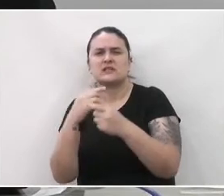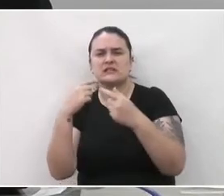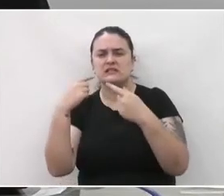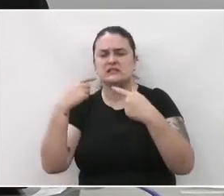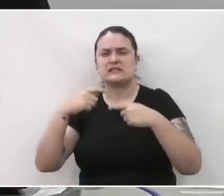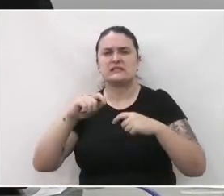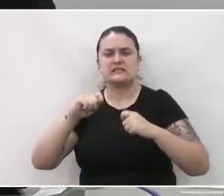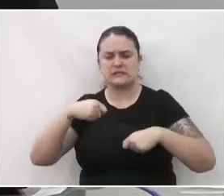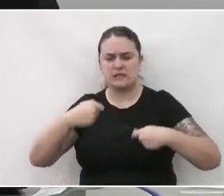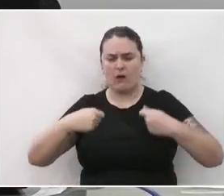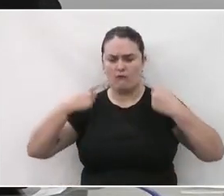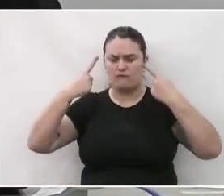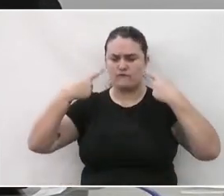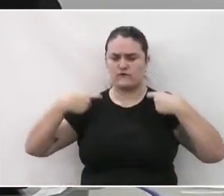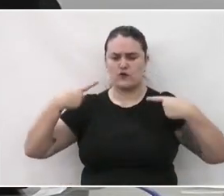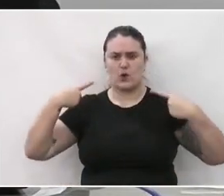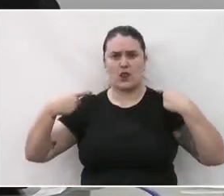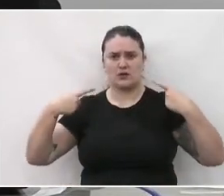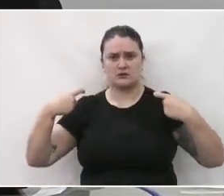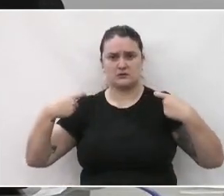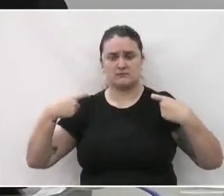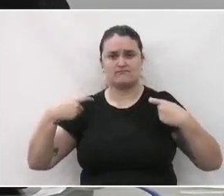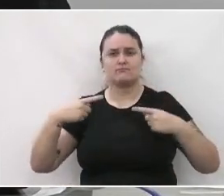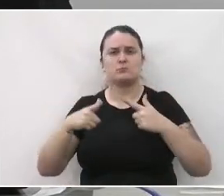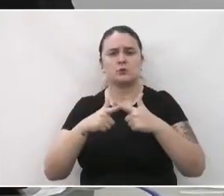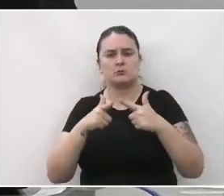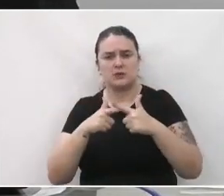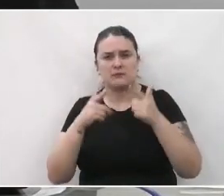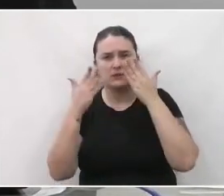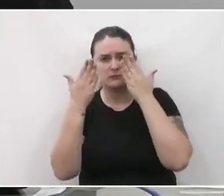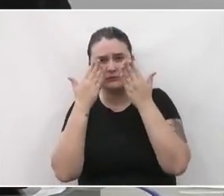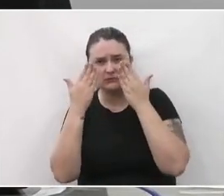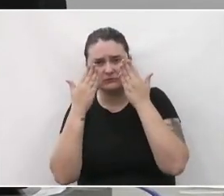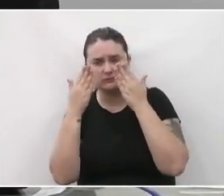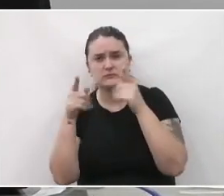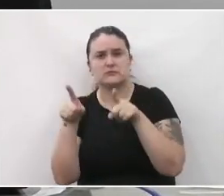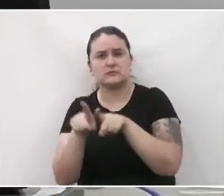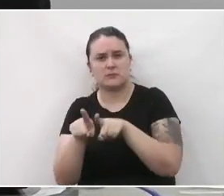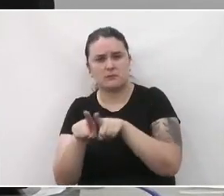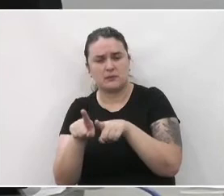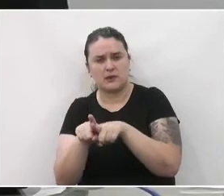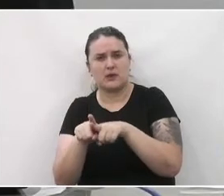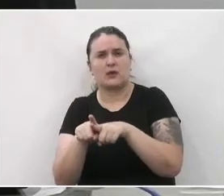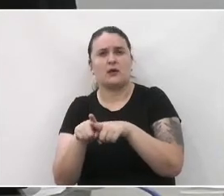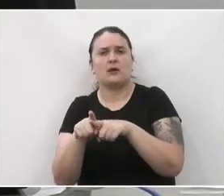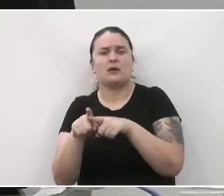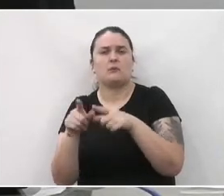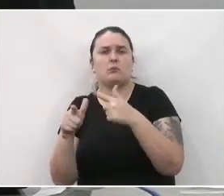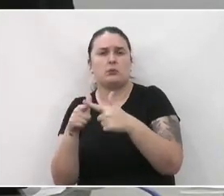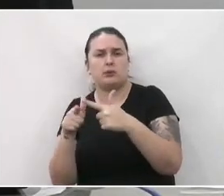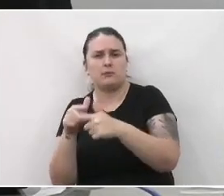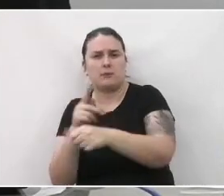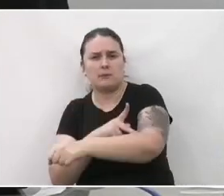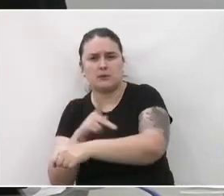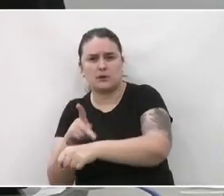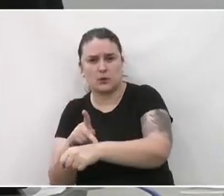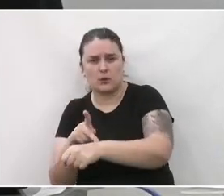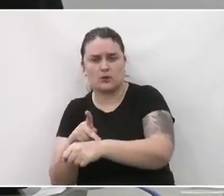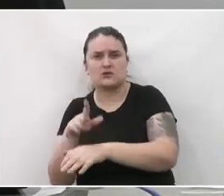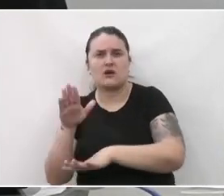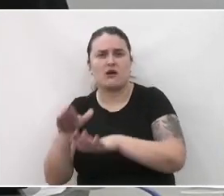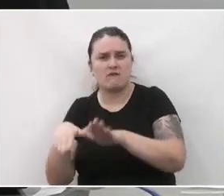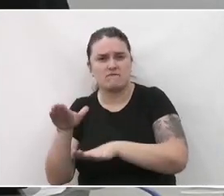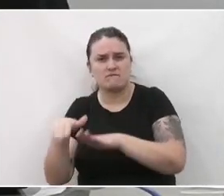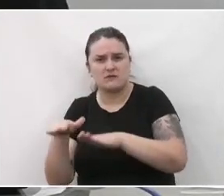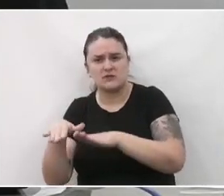contra menores, né? O dano psicológico e também leva ao dano pedagógico no ambiente